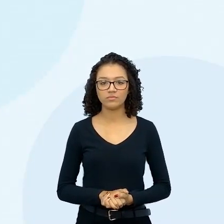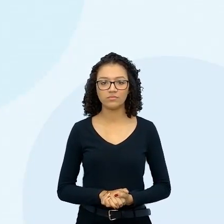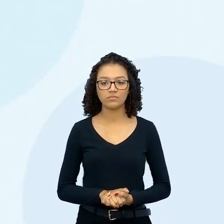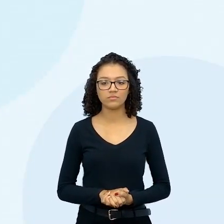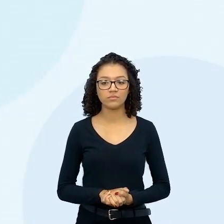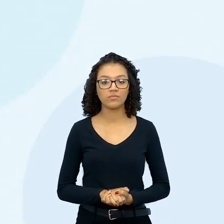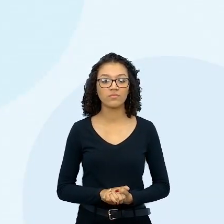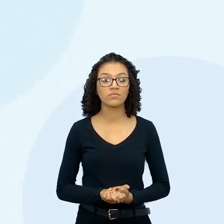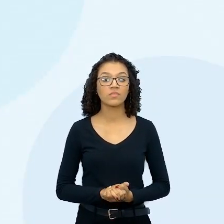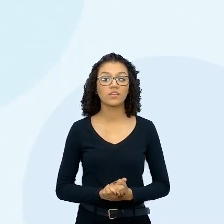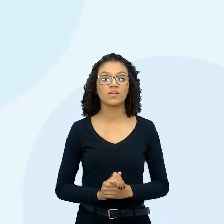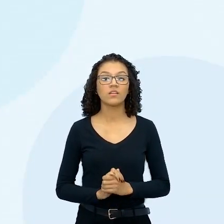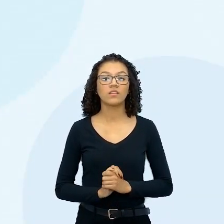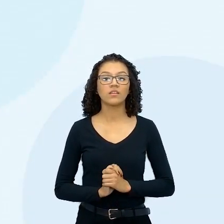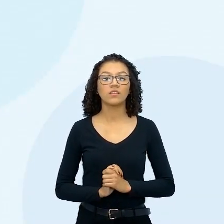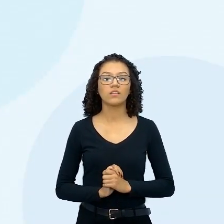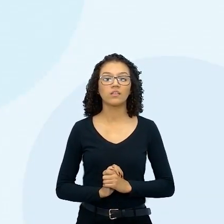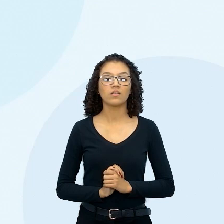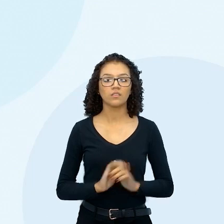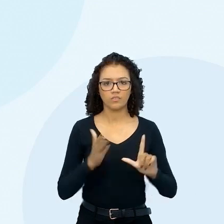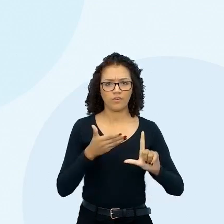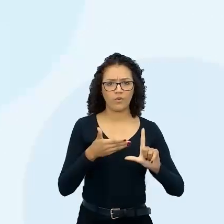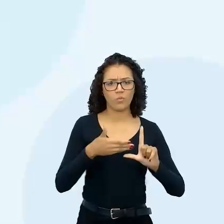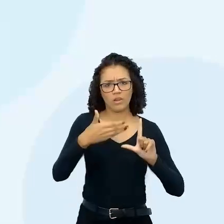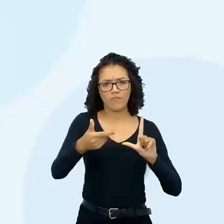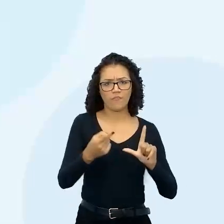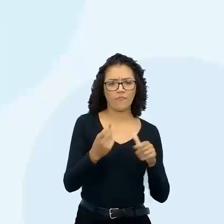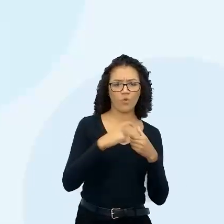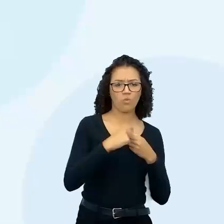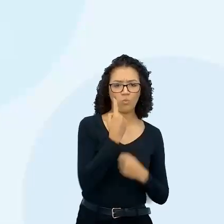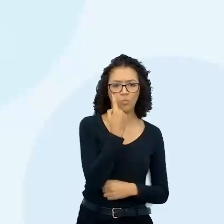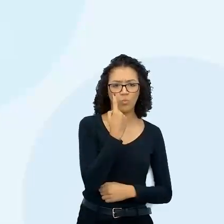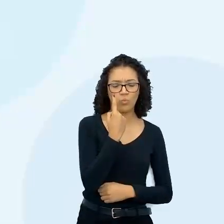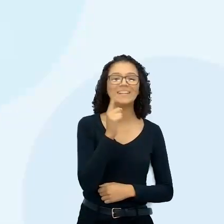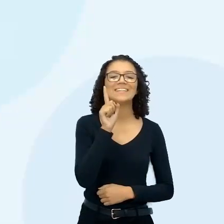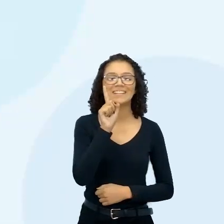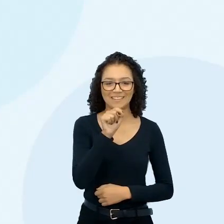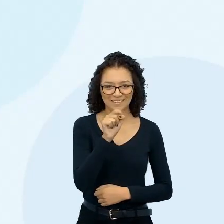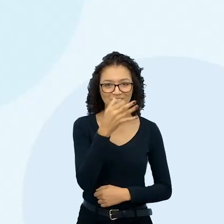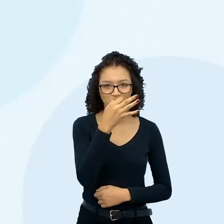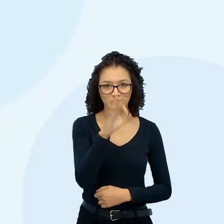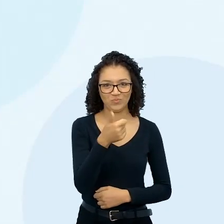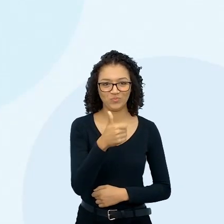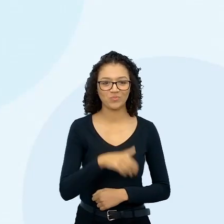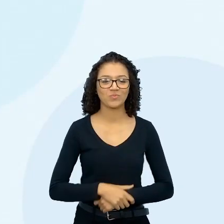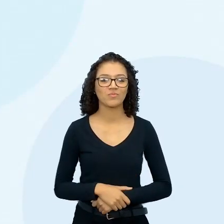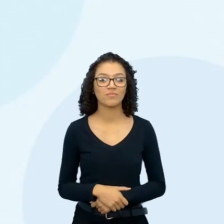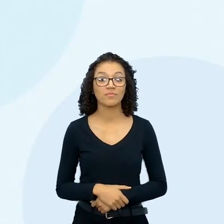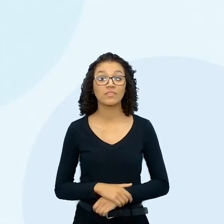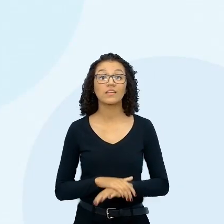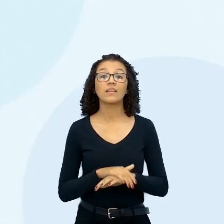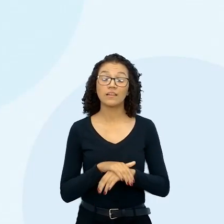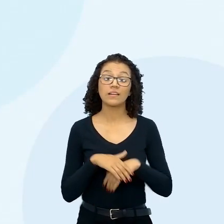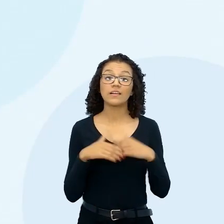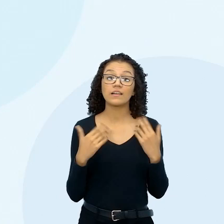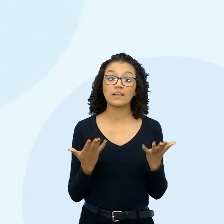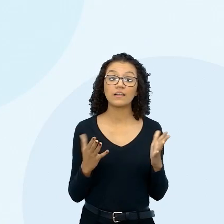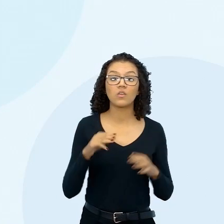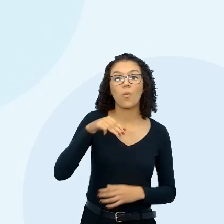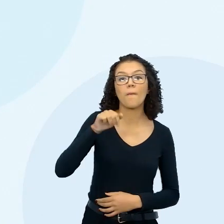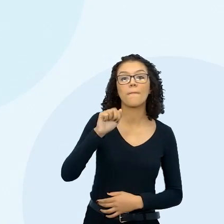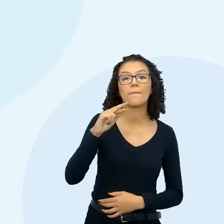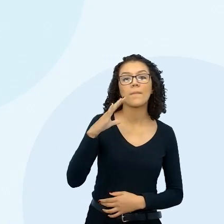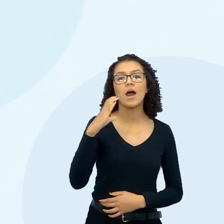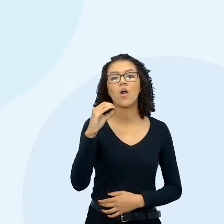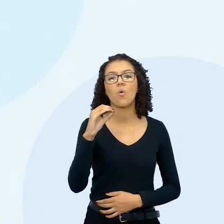Aí a gente trata... Volta um slide, eu acho. Esse. Que aí também trata dos marcos legais, é